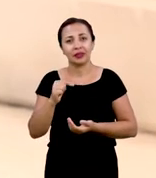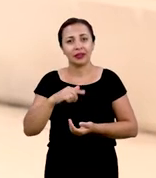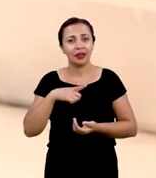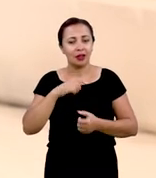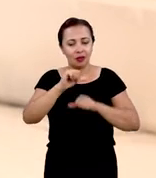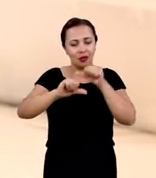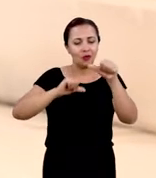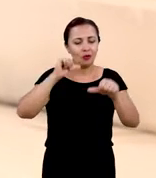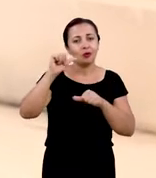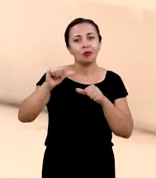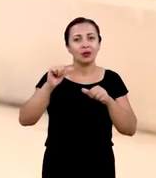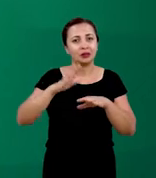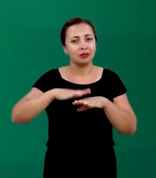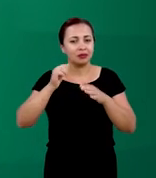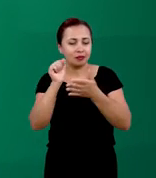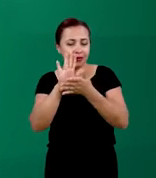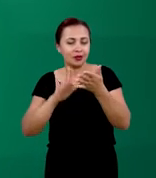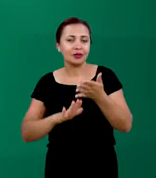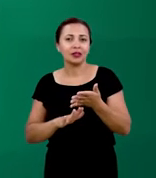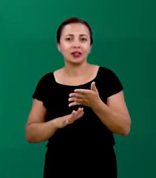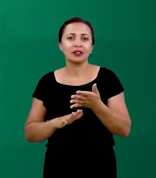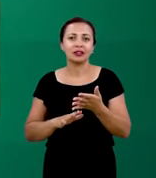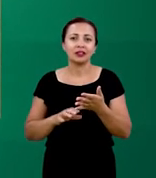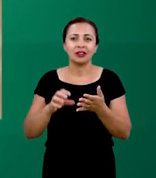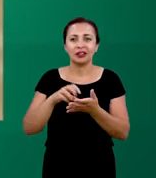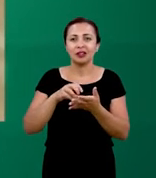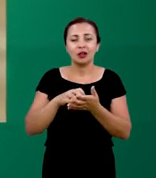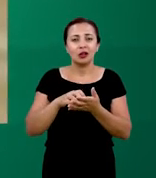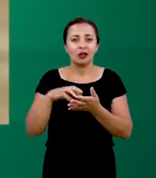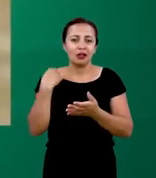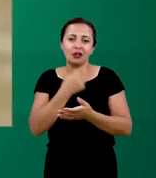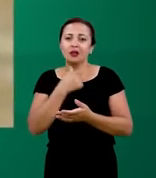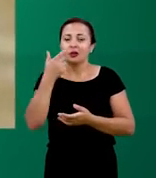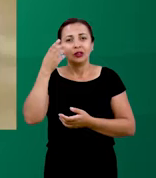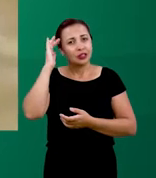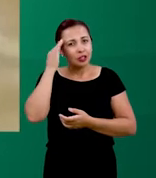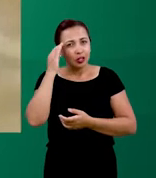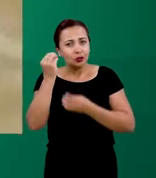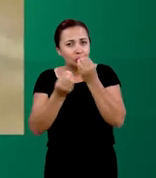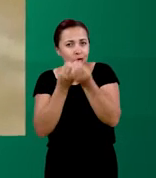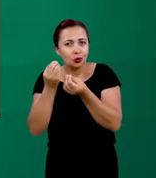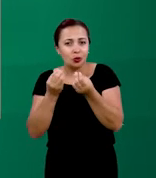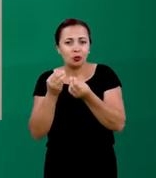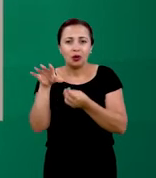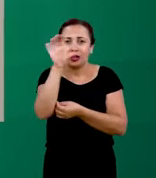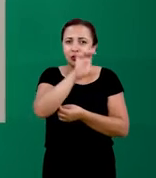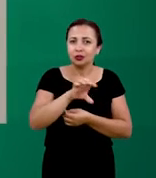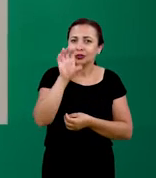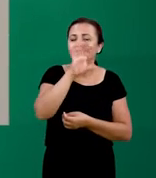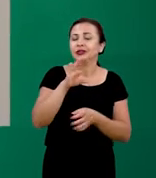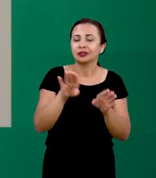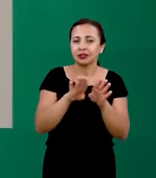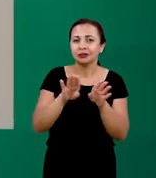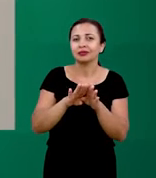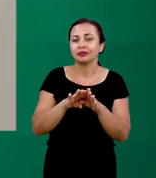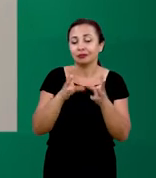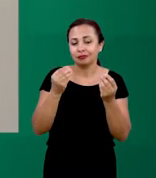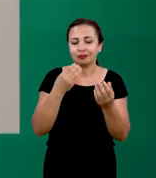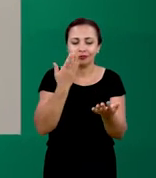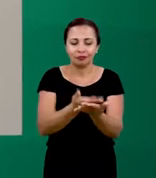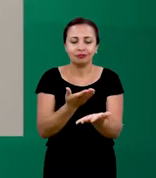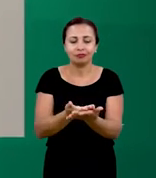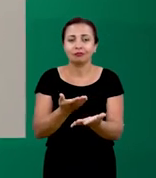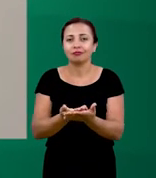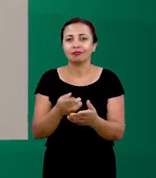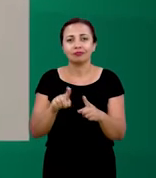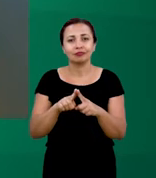Ceará, como tem o desenvolvimento da atividade da carcinocultura, a gente considera que é uma região que é também bastante